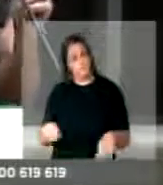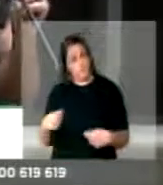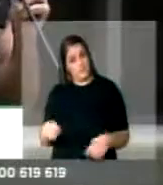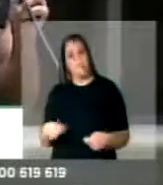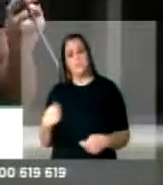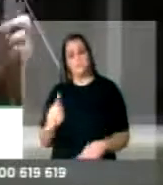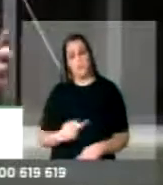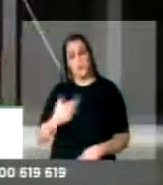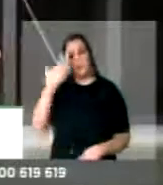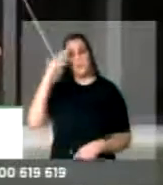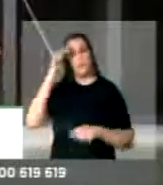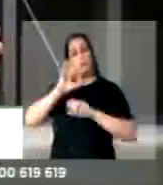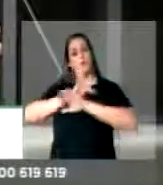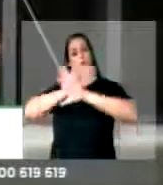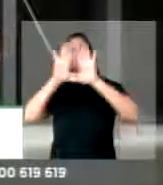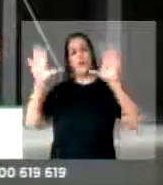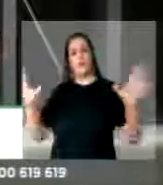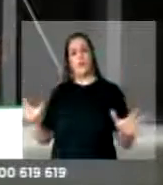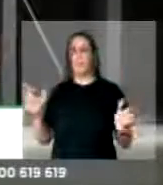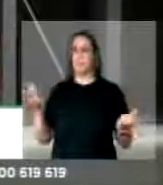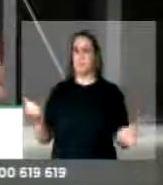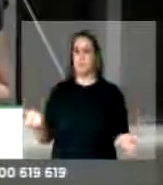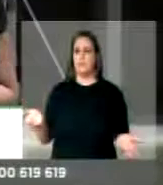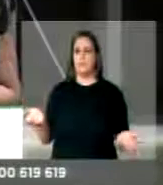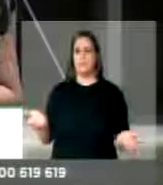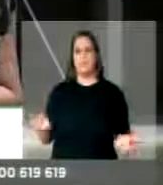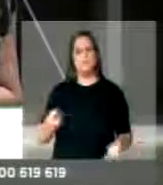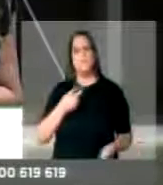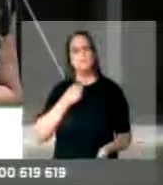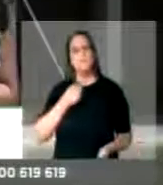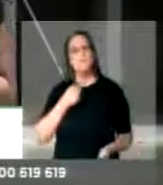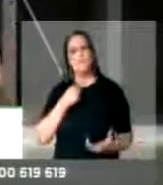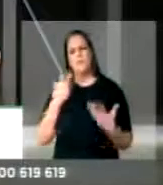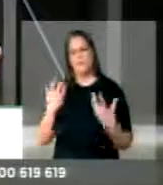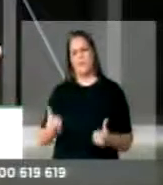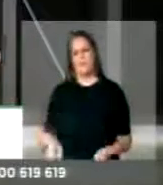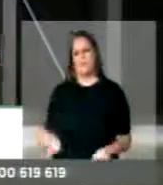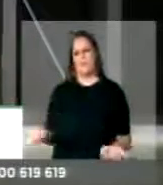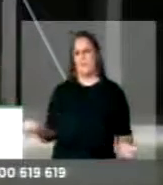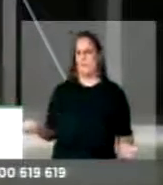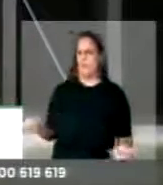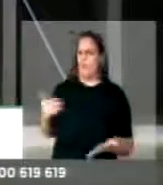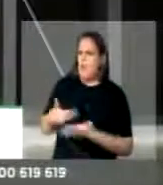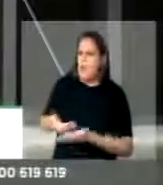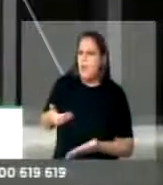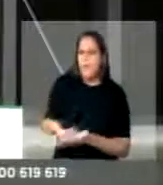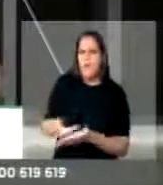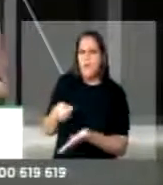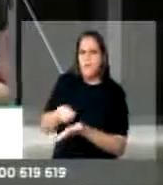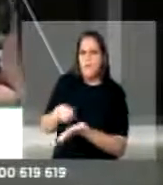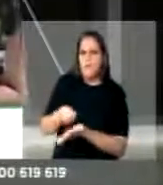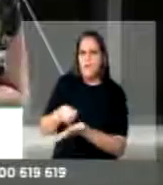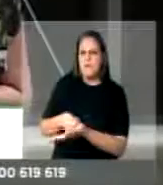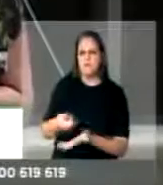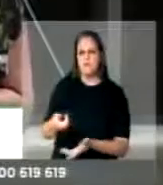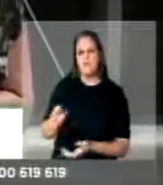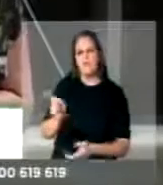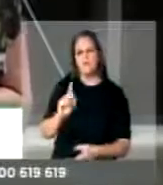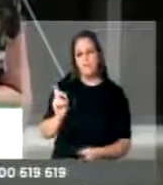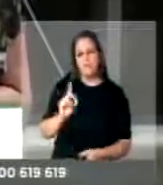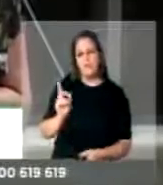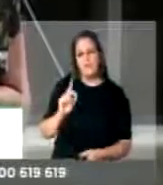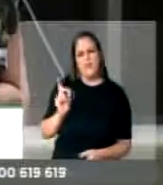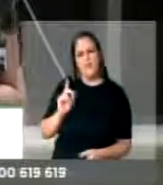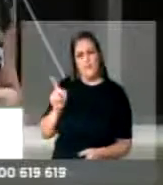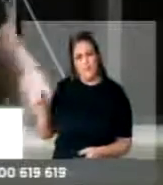tenhamos clareza de que é inadmissível que esse assodamento tenha apenas um objetivo, o objetivo de